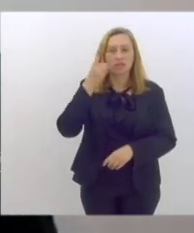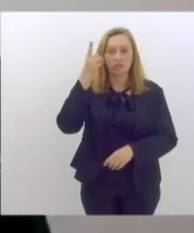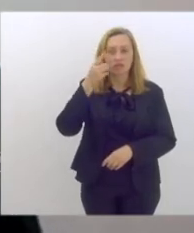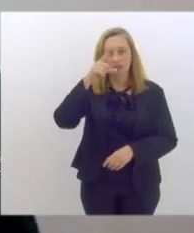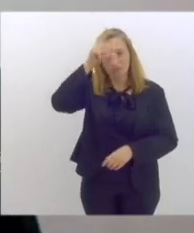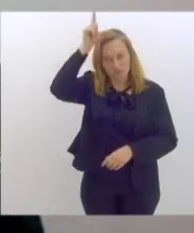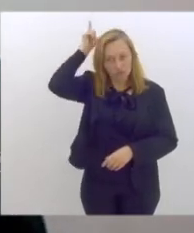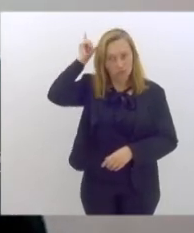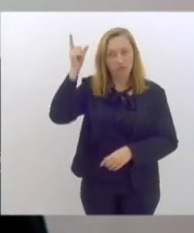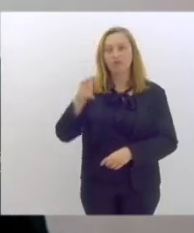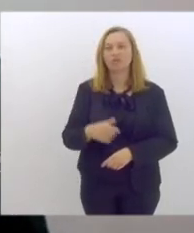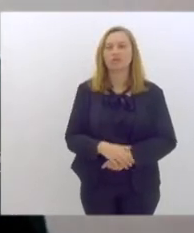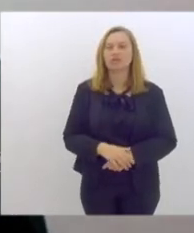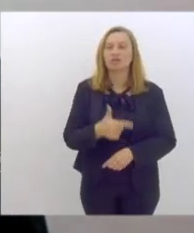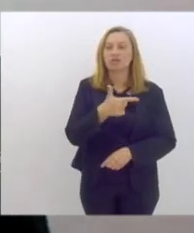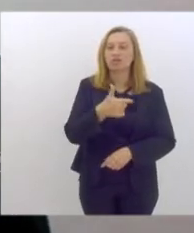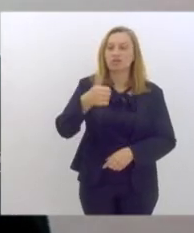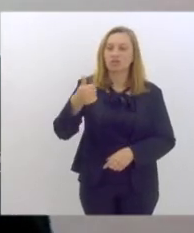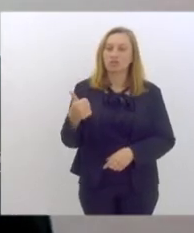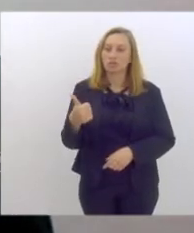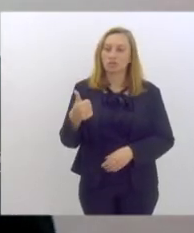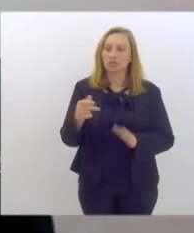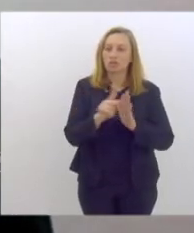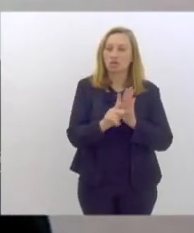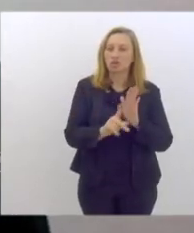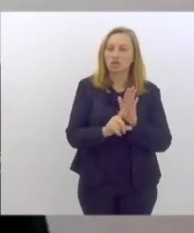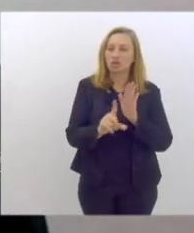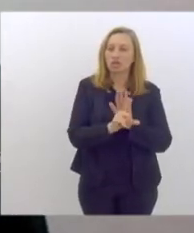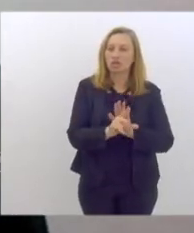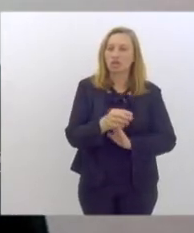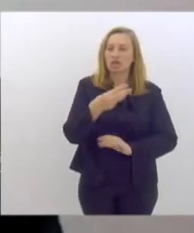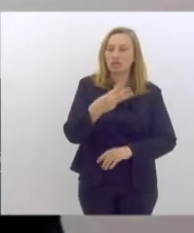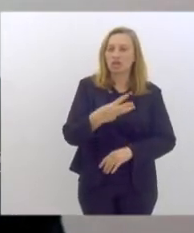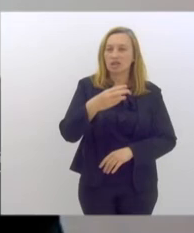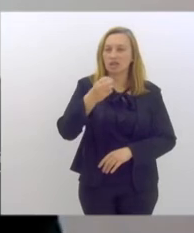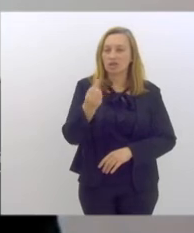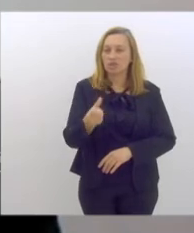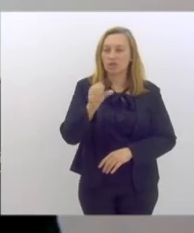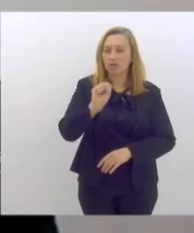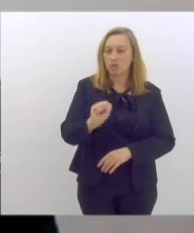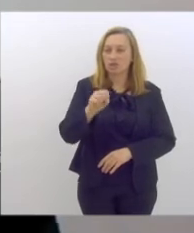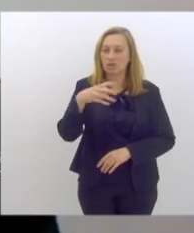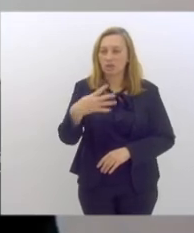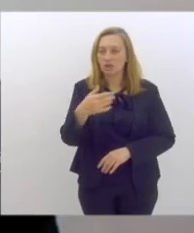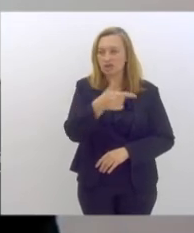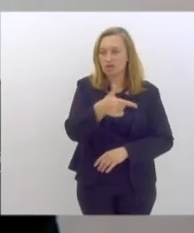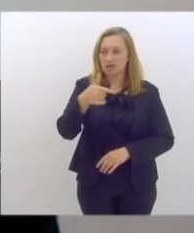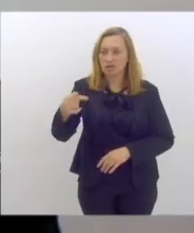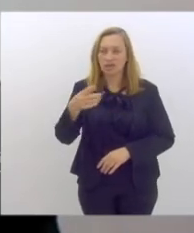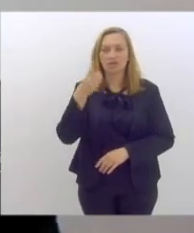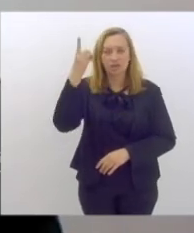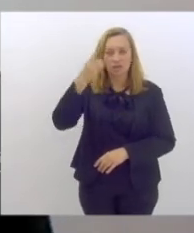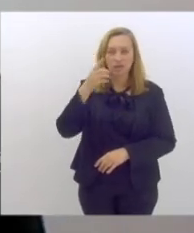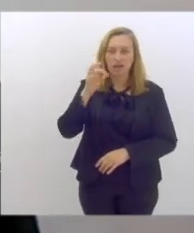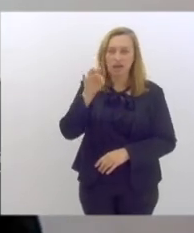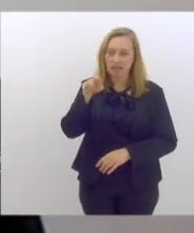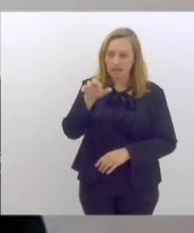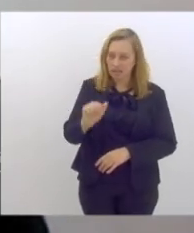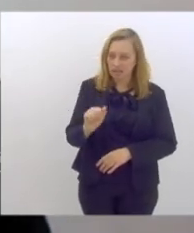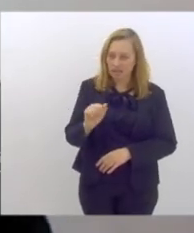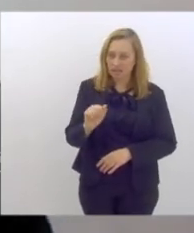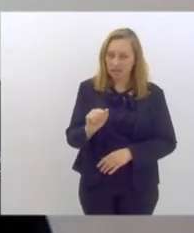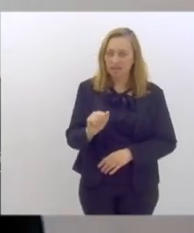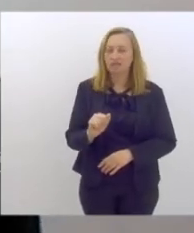Luiz Paulo 21 da falta projeto de lei nº 3 684 de 17 Deputado Átila Nunes